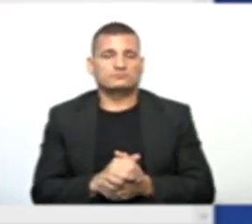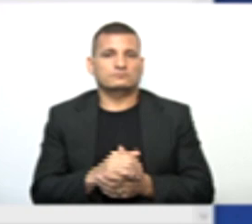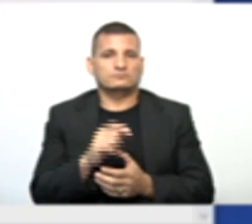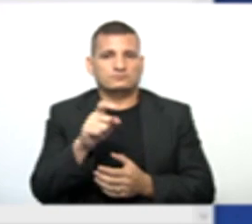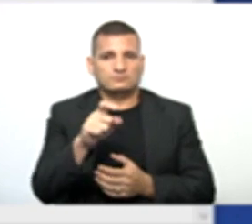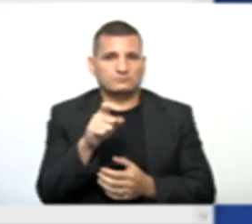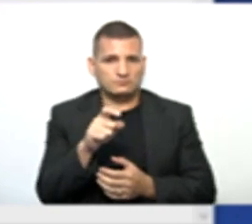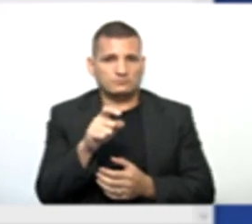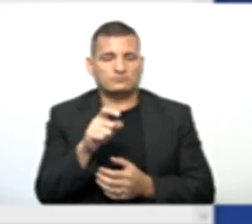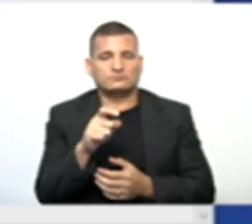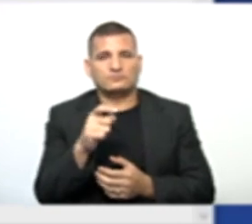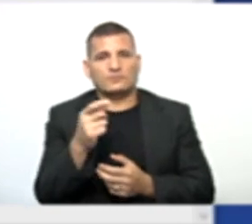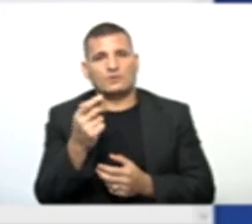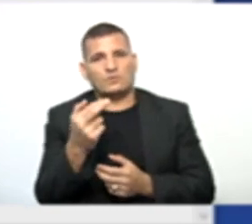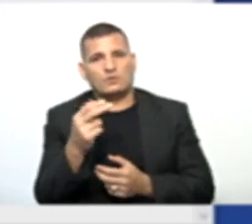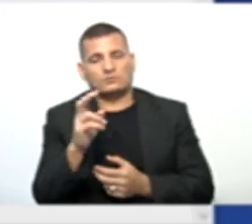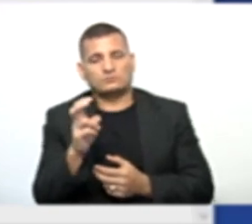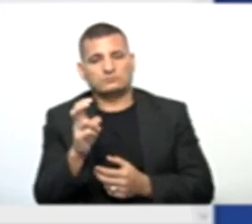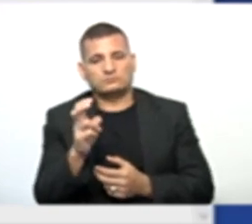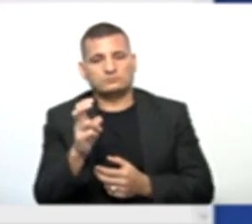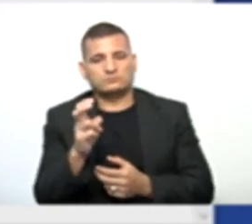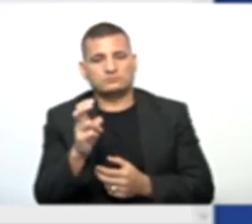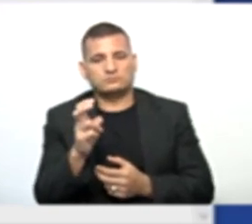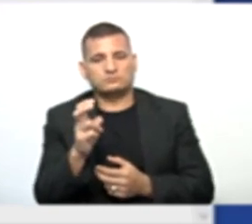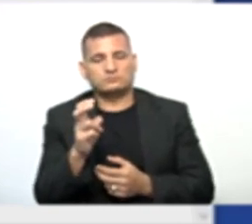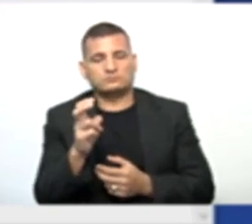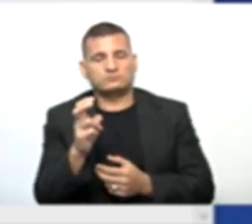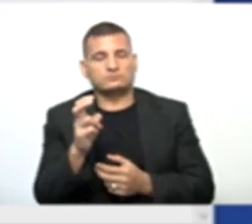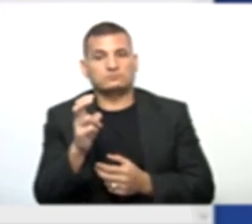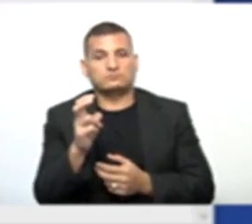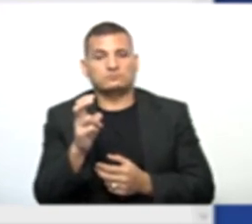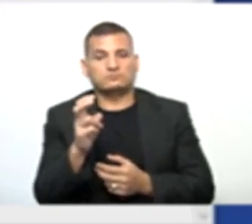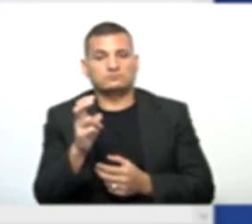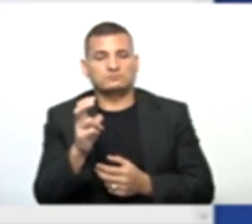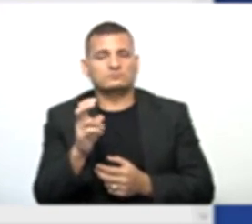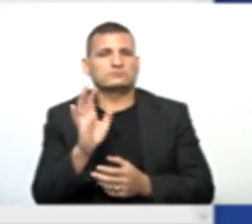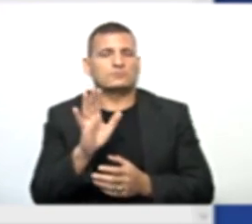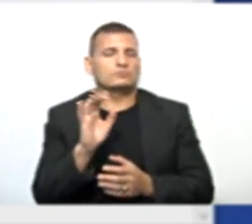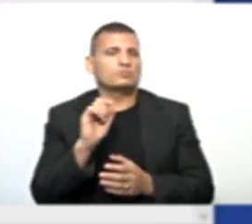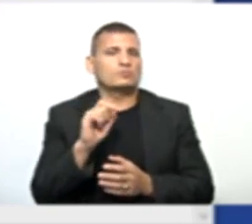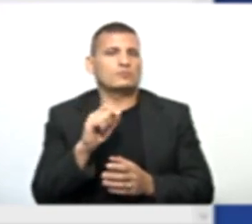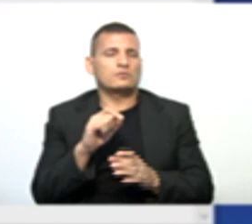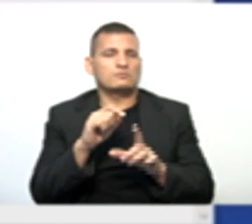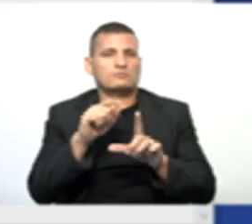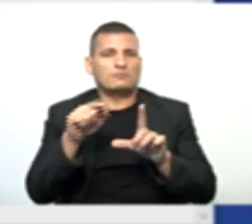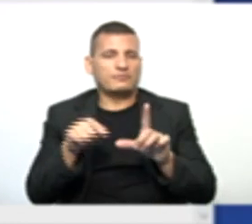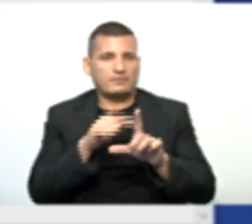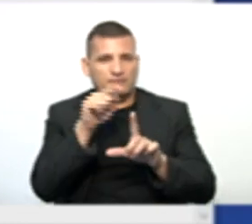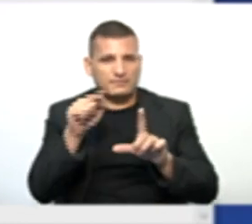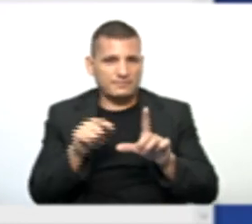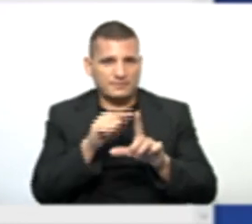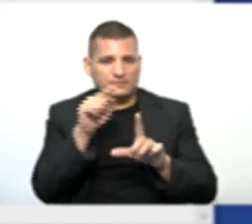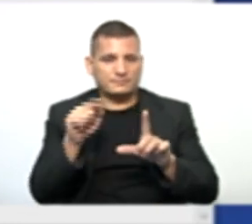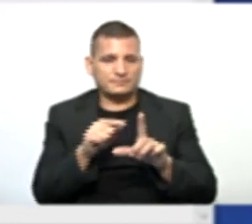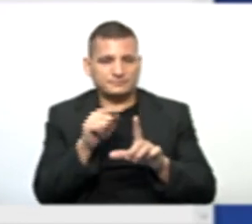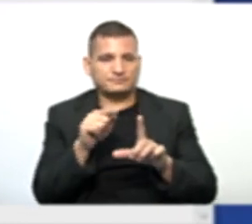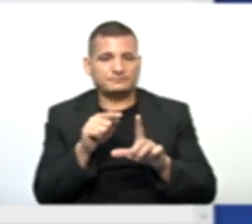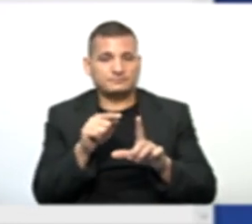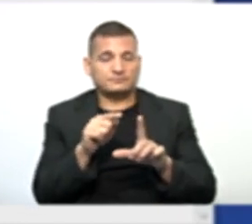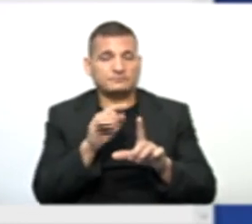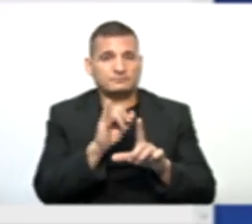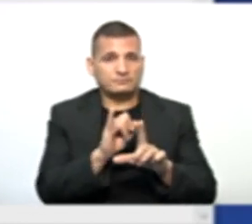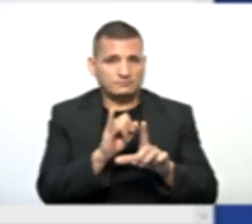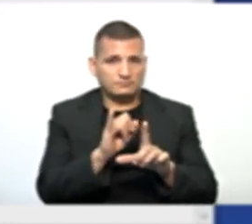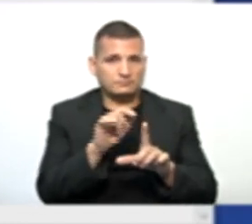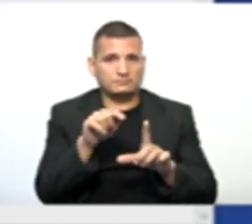5. Sim, isso é verdade. Então, ele executa o que está dentro do laço. O que eu mandei executar? Imprimir o i. Então, ele veio aqui e imprimiu o i. O